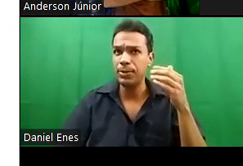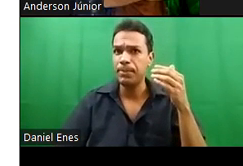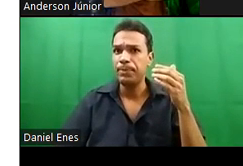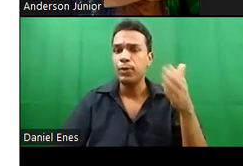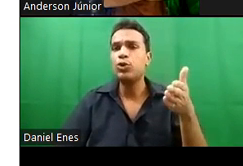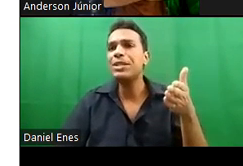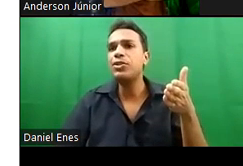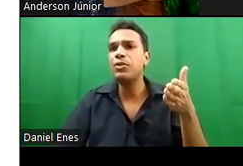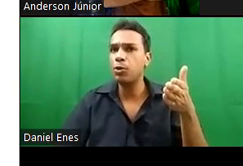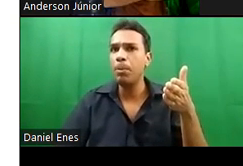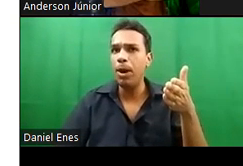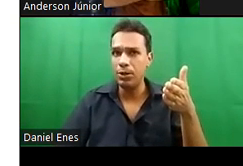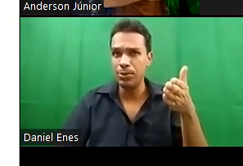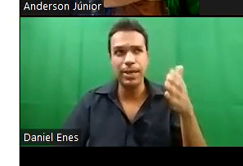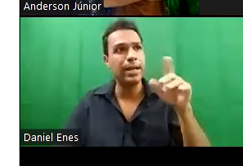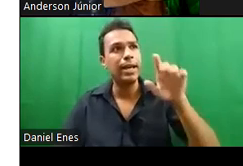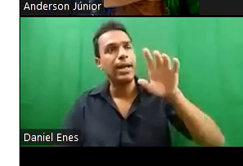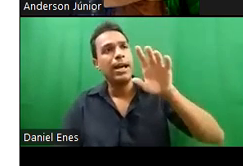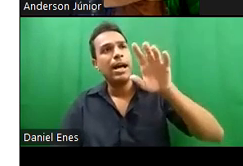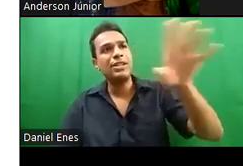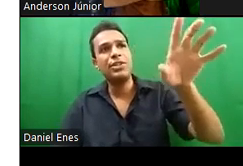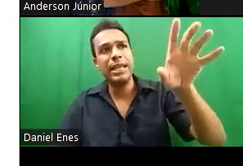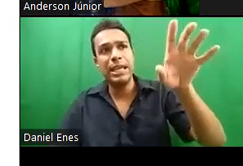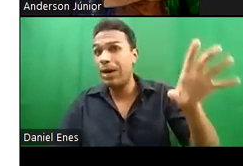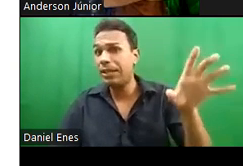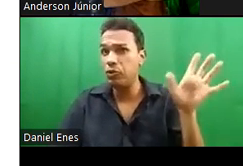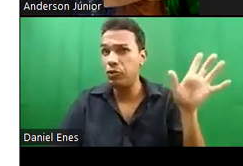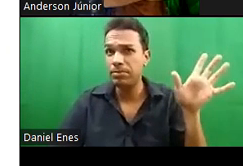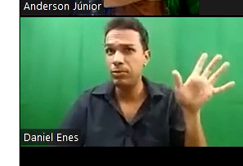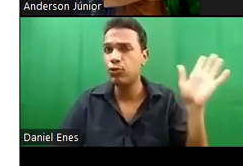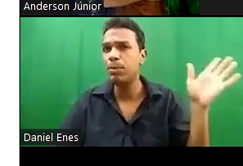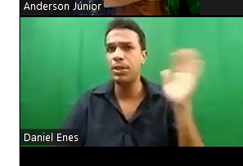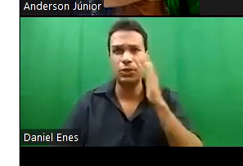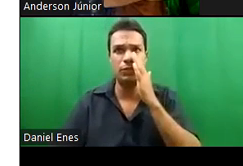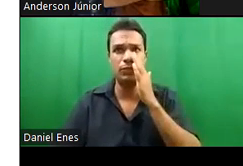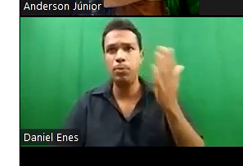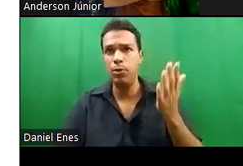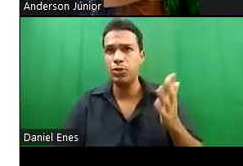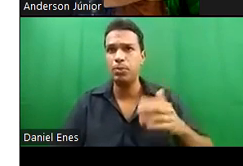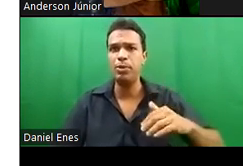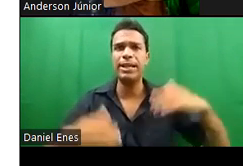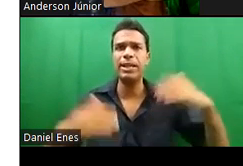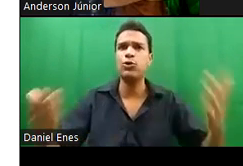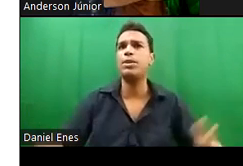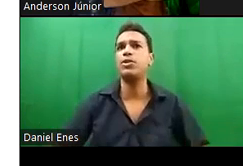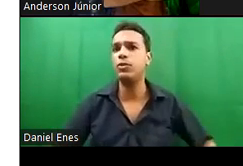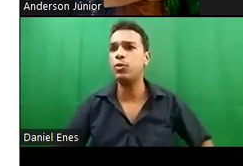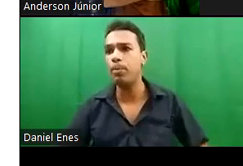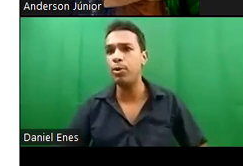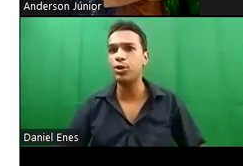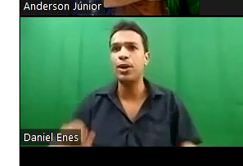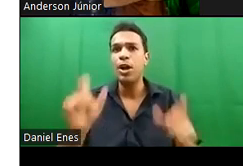gramáticas, os substantivos compostos, né? A gente tem aí guarda-chuva, um substantivo composto. Por que é um